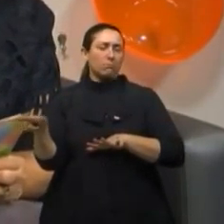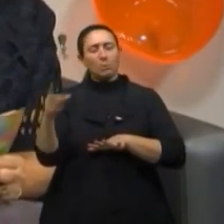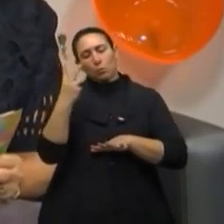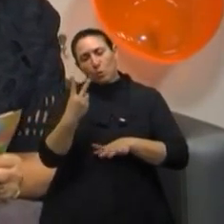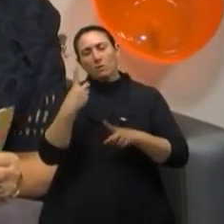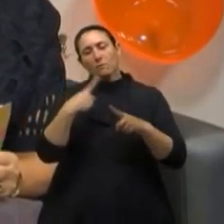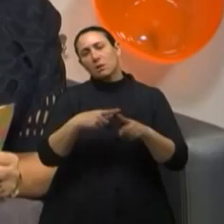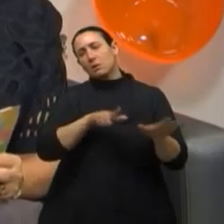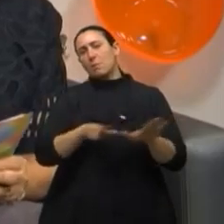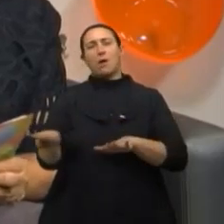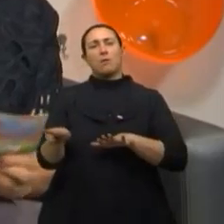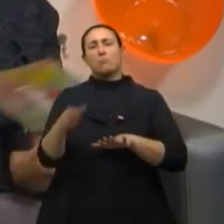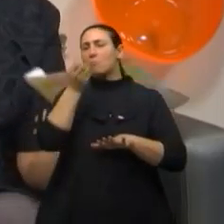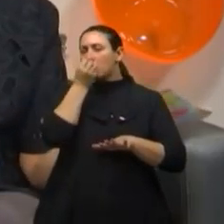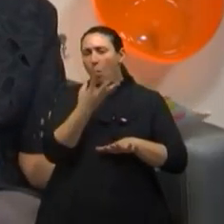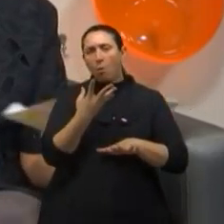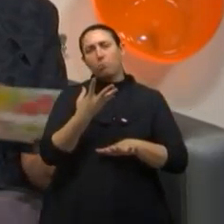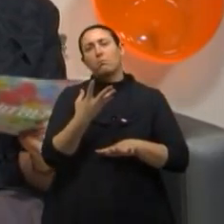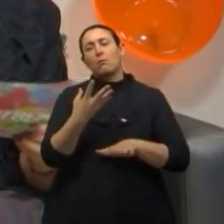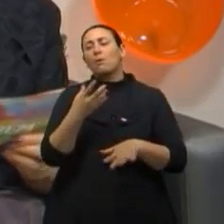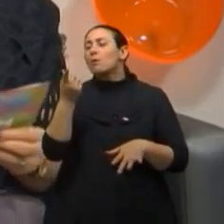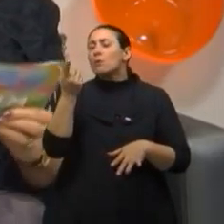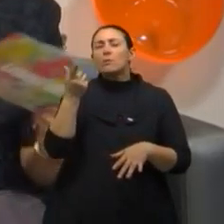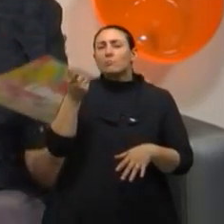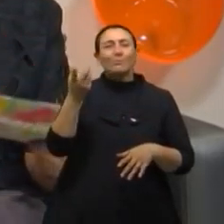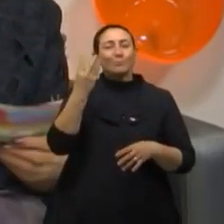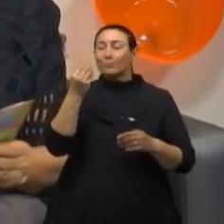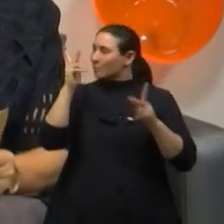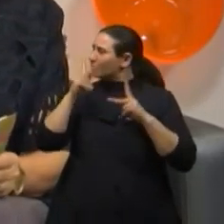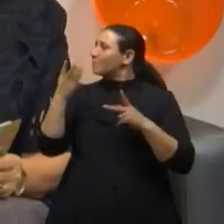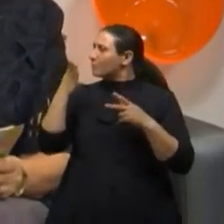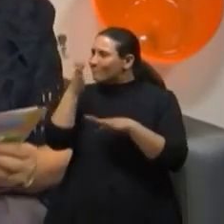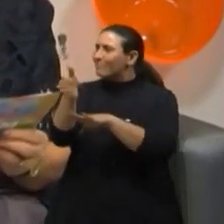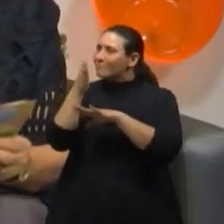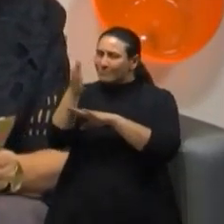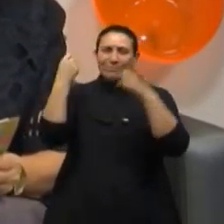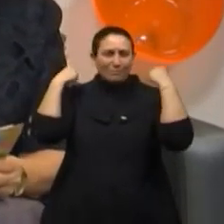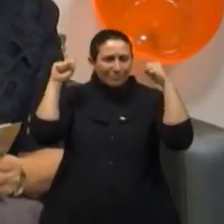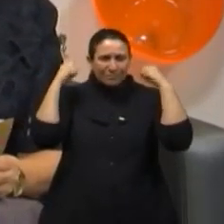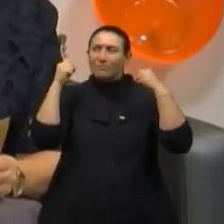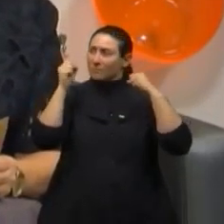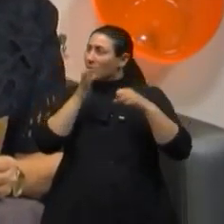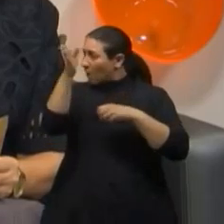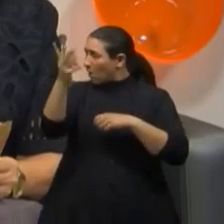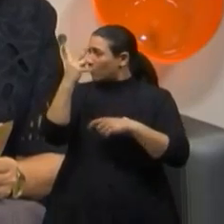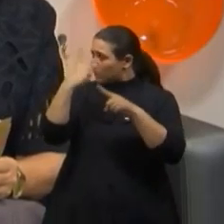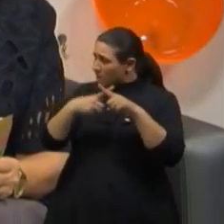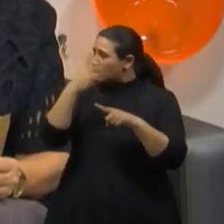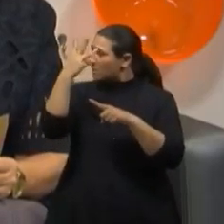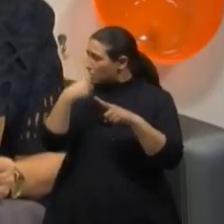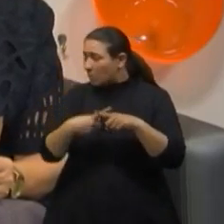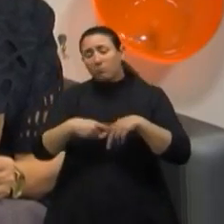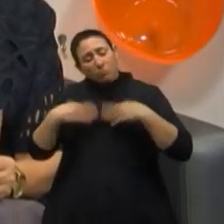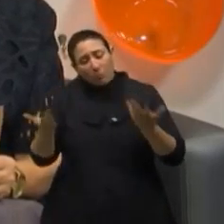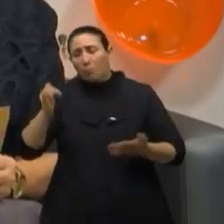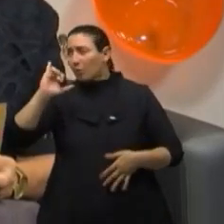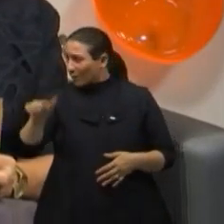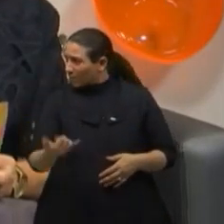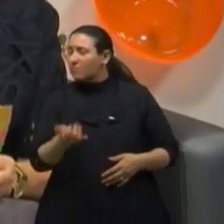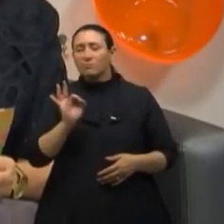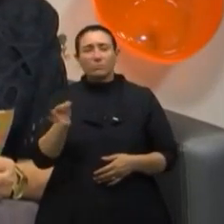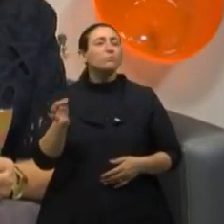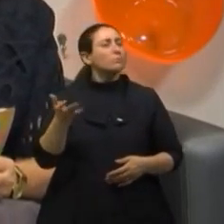20 minutos é o pessoal tá muito acostumado em ginástica em academia tem que fazer duas vezes por semana três vezes por semana exatamente então